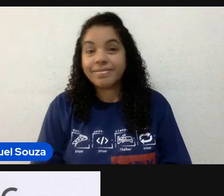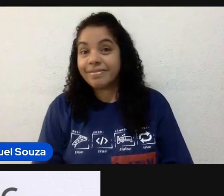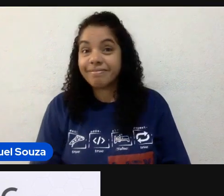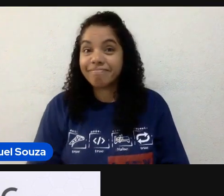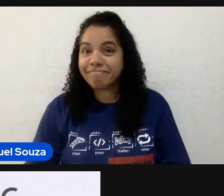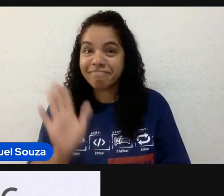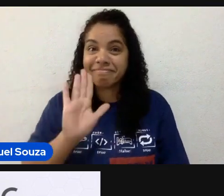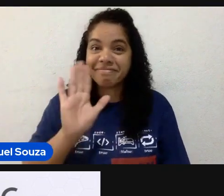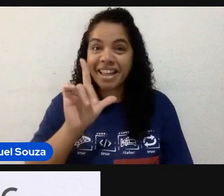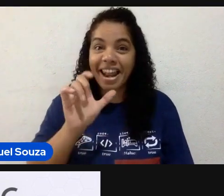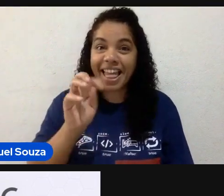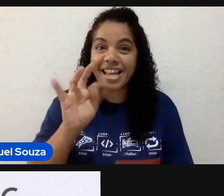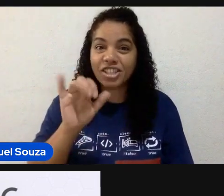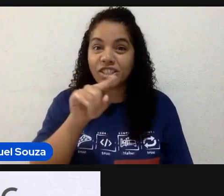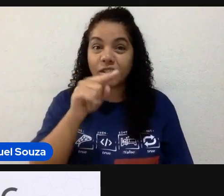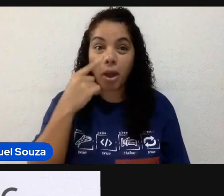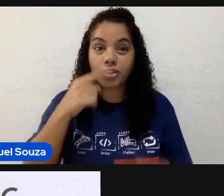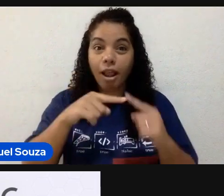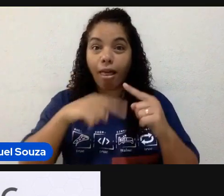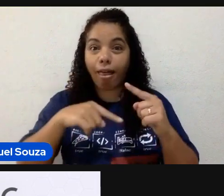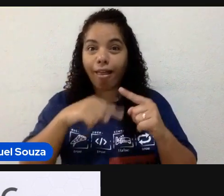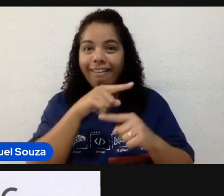Letícia? Acho que a Letícia caiu.